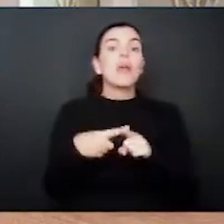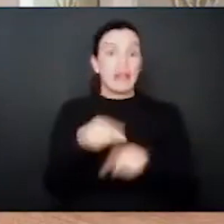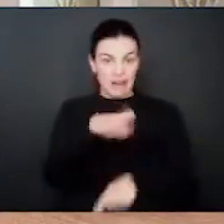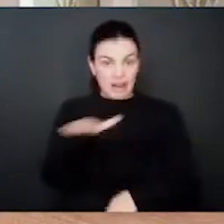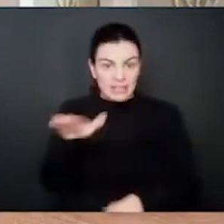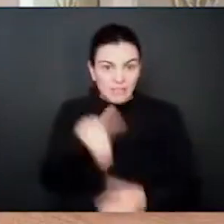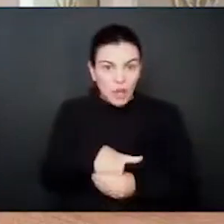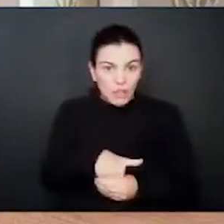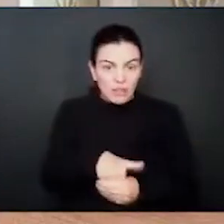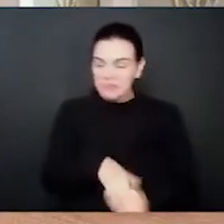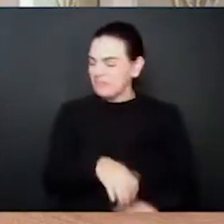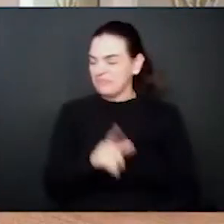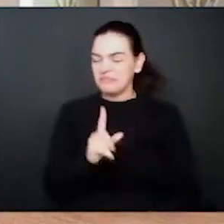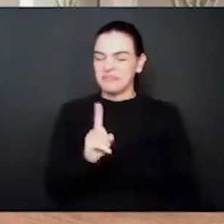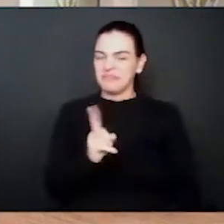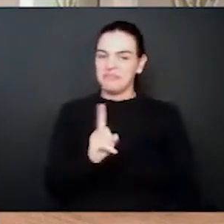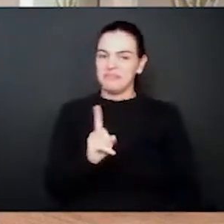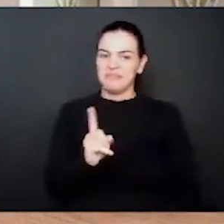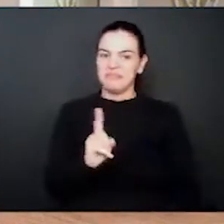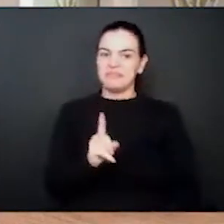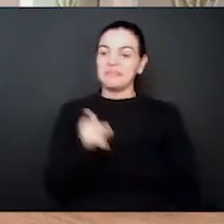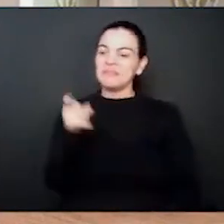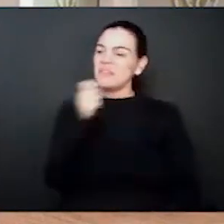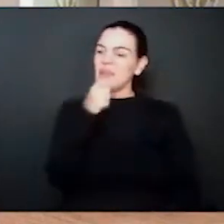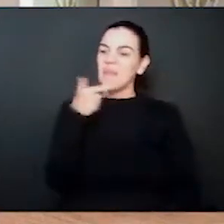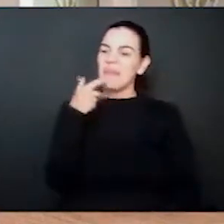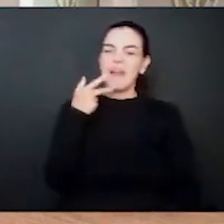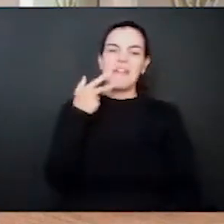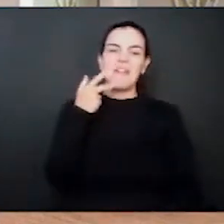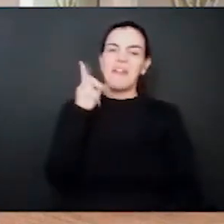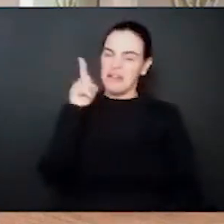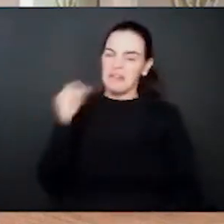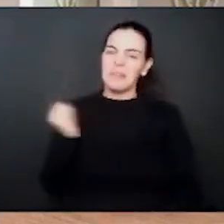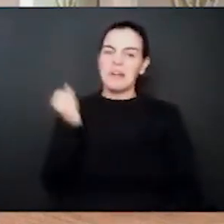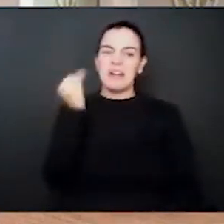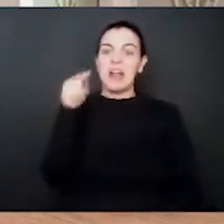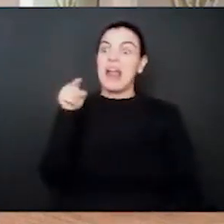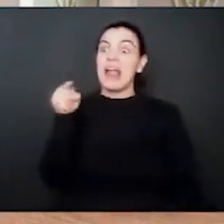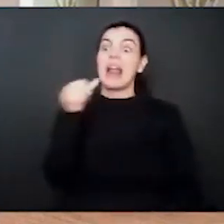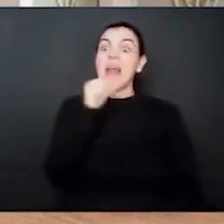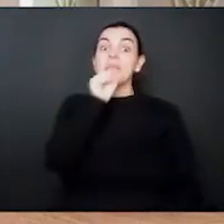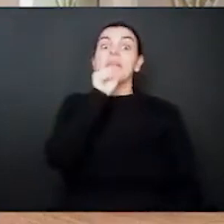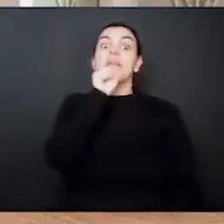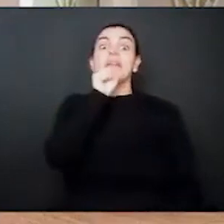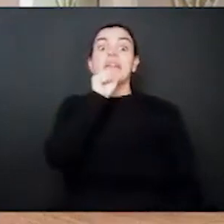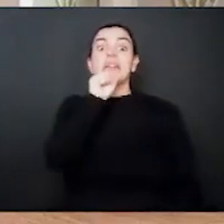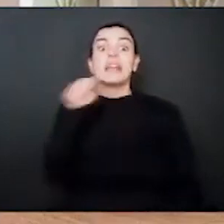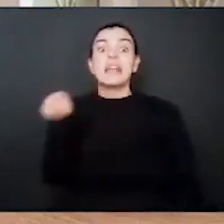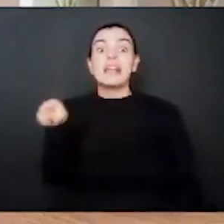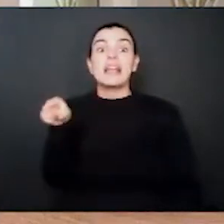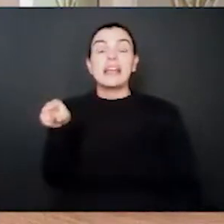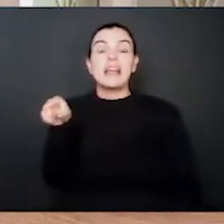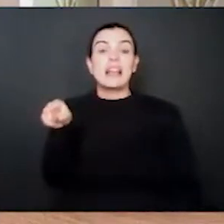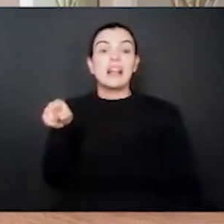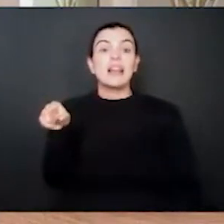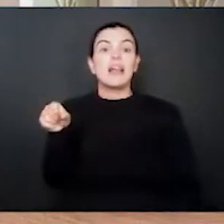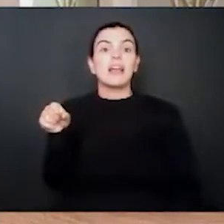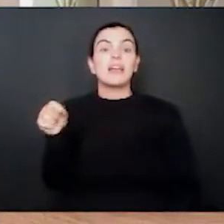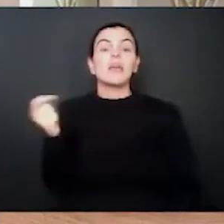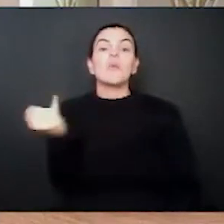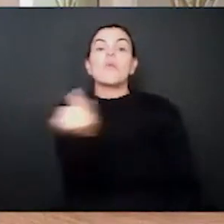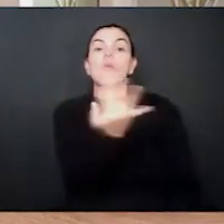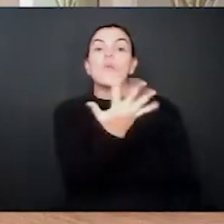entendendo? A Amália falou de extrema importância, ela como mãe, o quanto as mães estão nos assistindo nesse